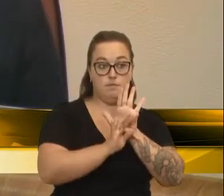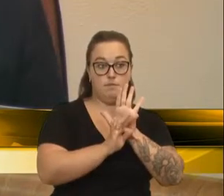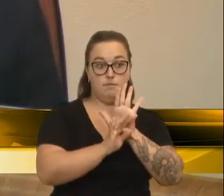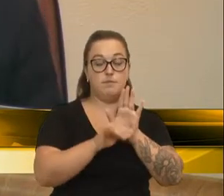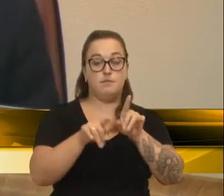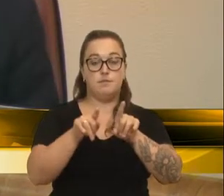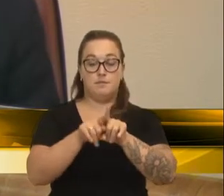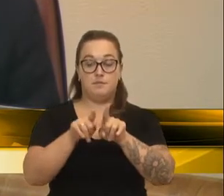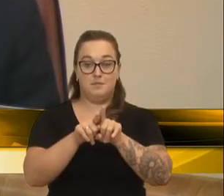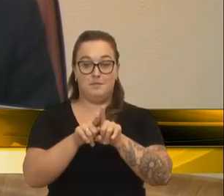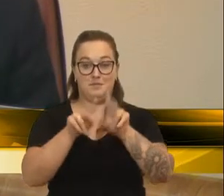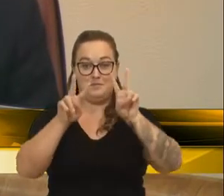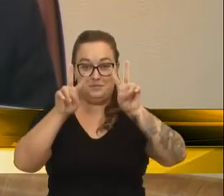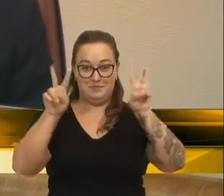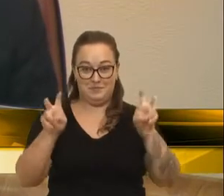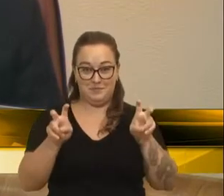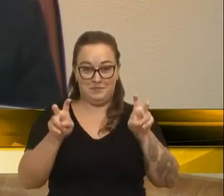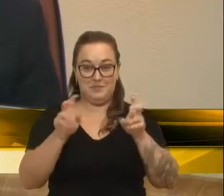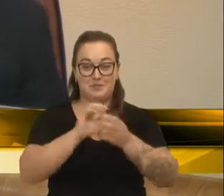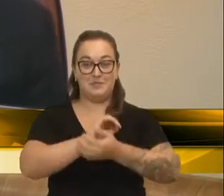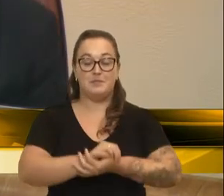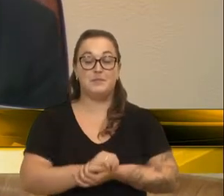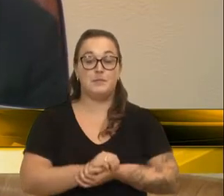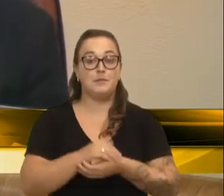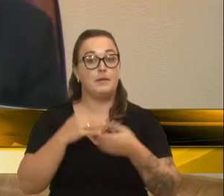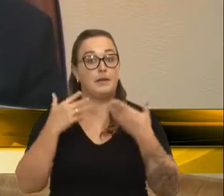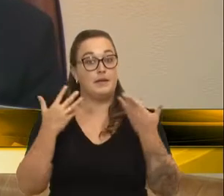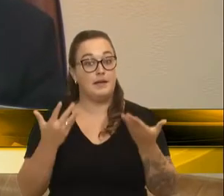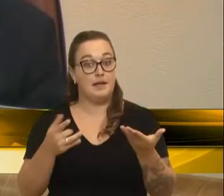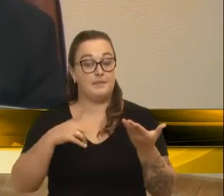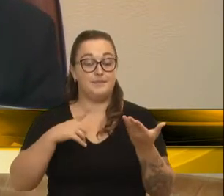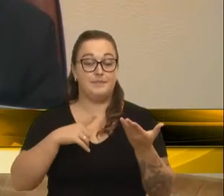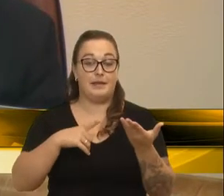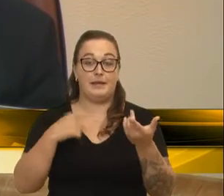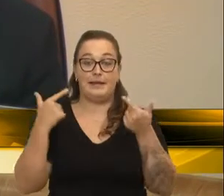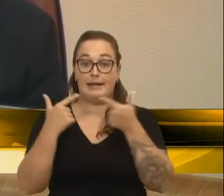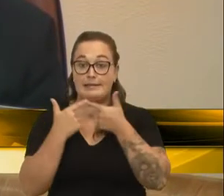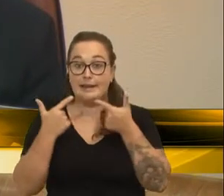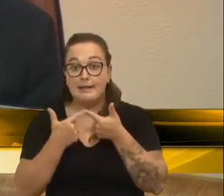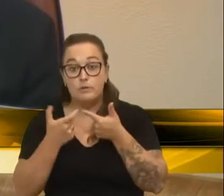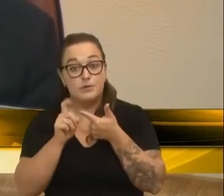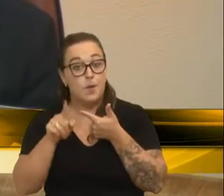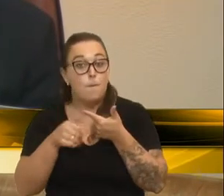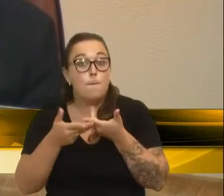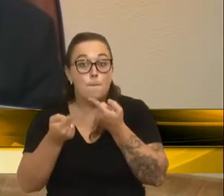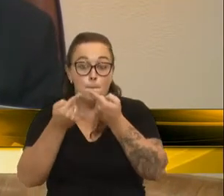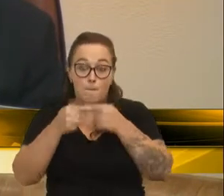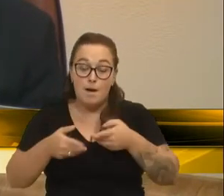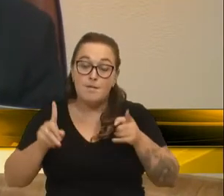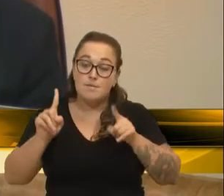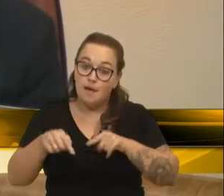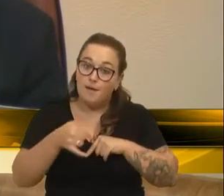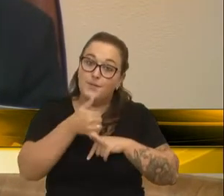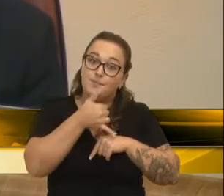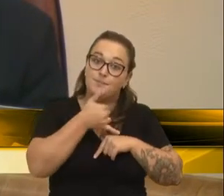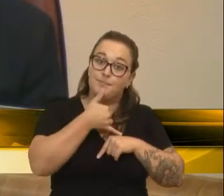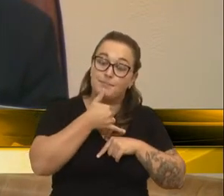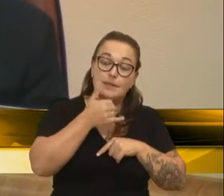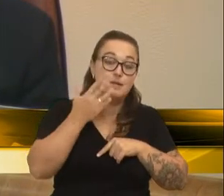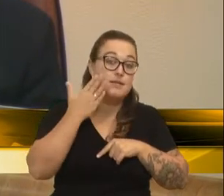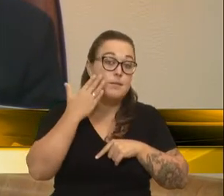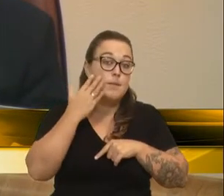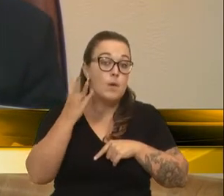aspas, ponto. Seria cômico se não fosse triste? É importante saber qual ou quais